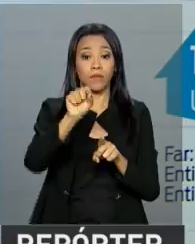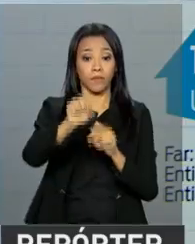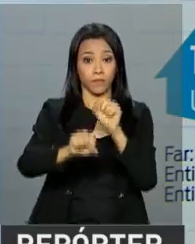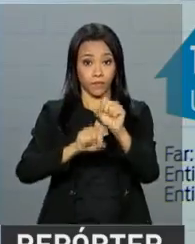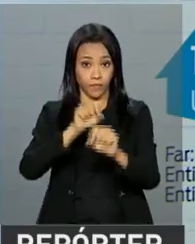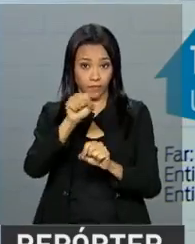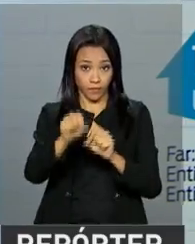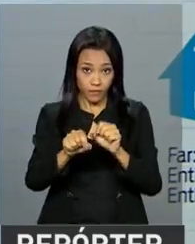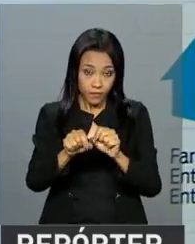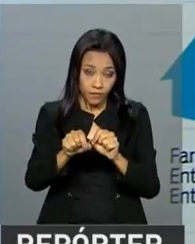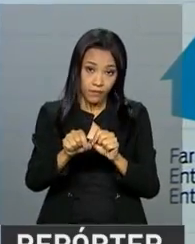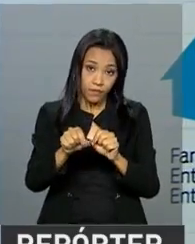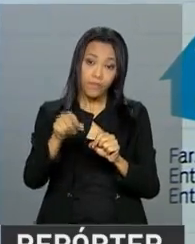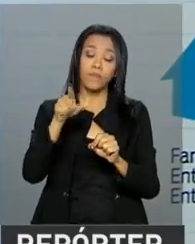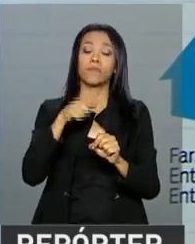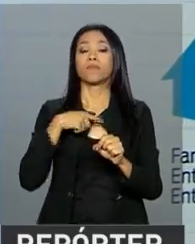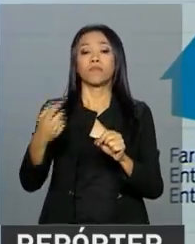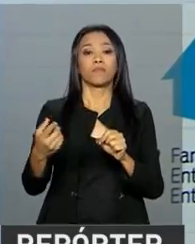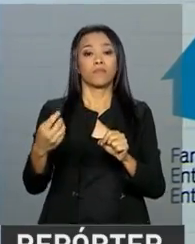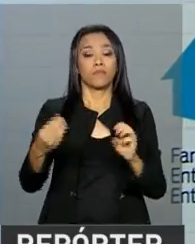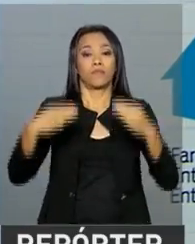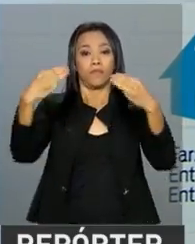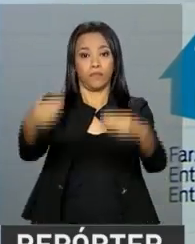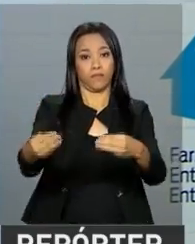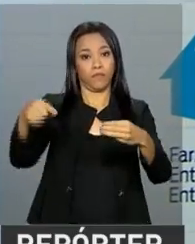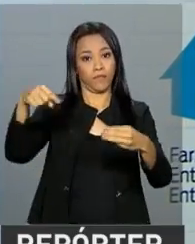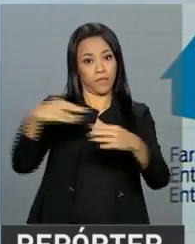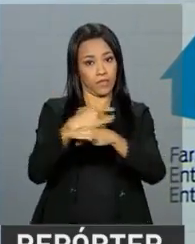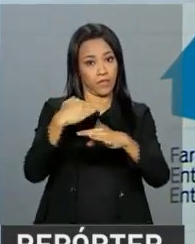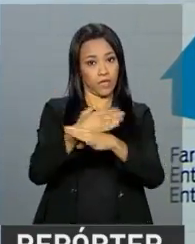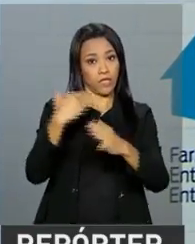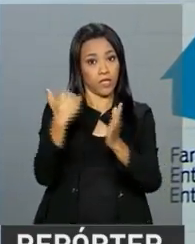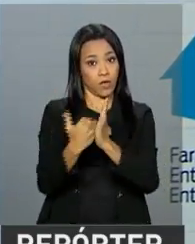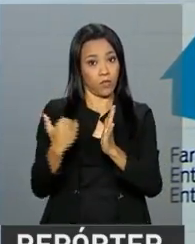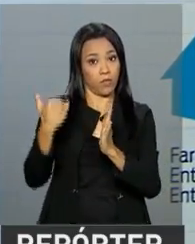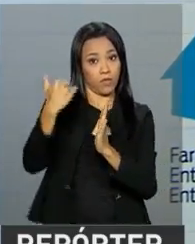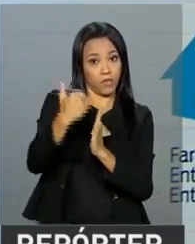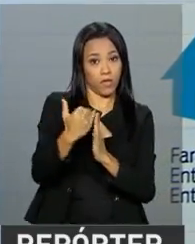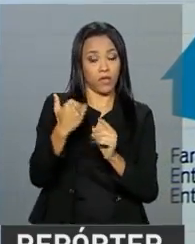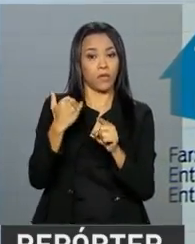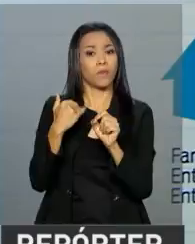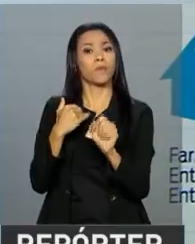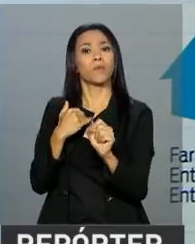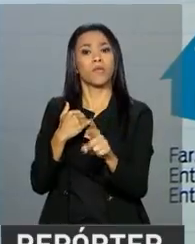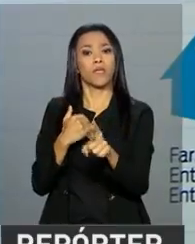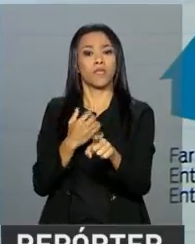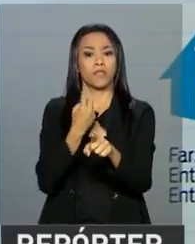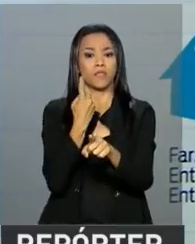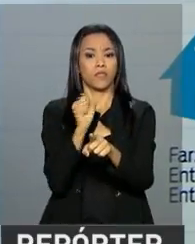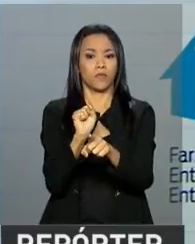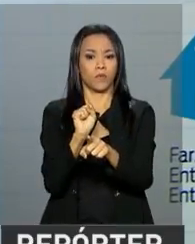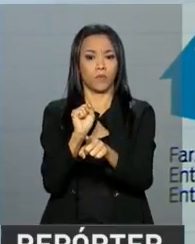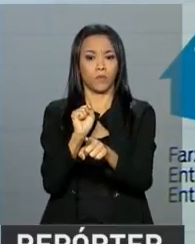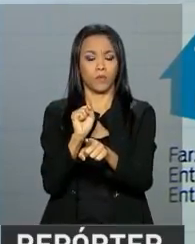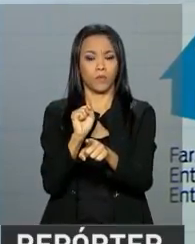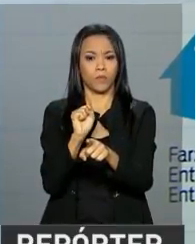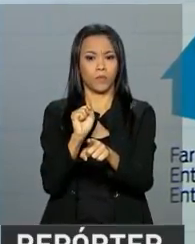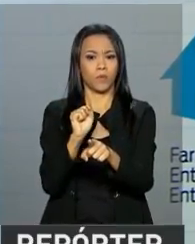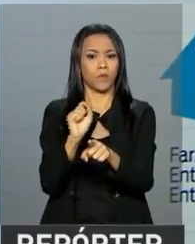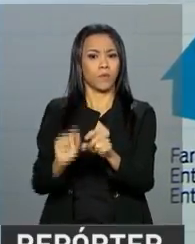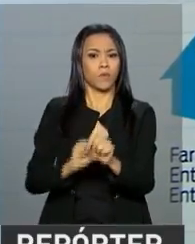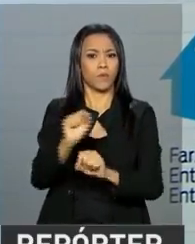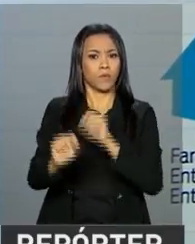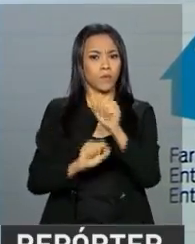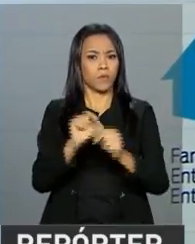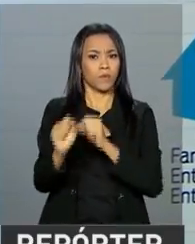predisposição do Ministério das Cidades de elevar em 18 esse mix, também aumentando